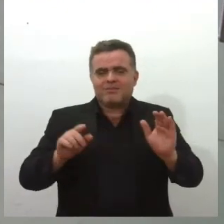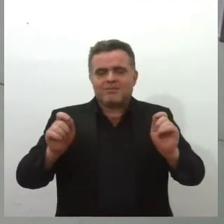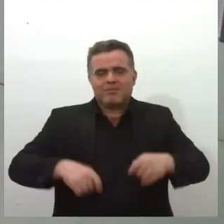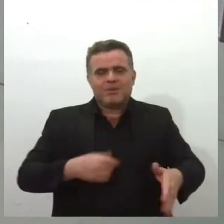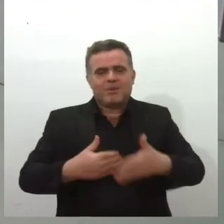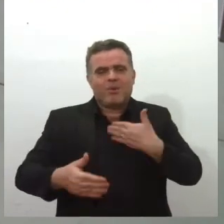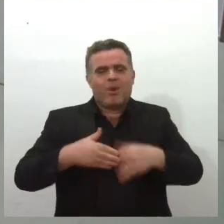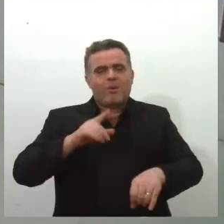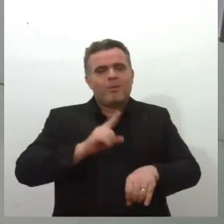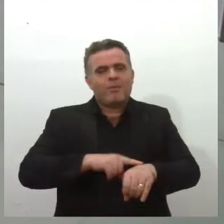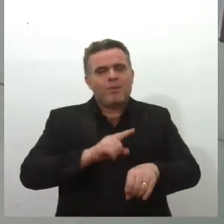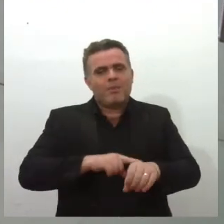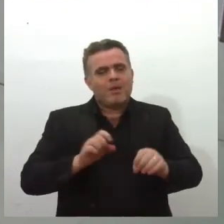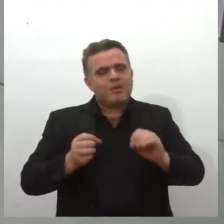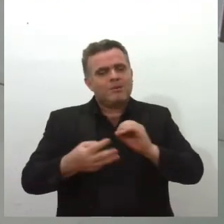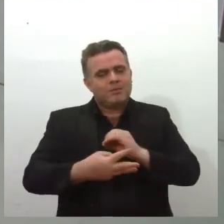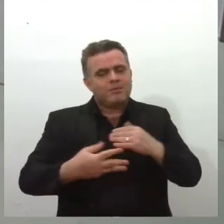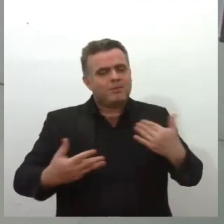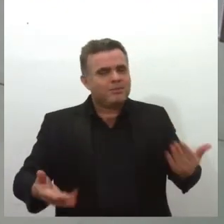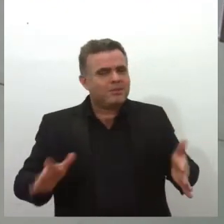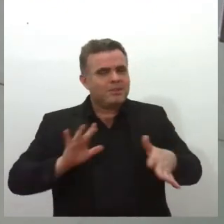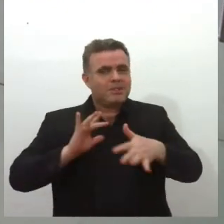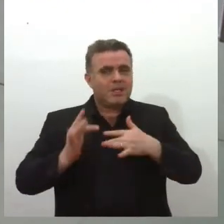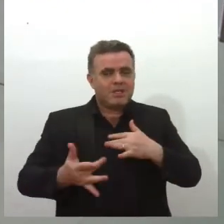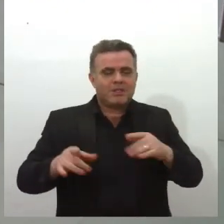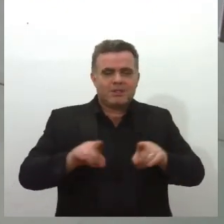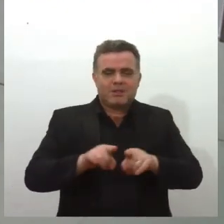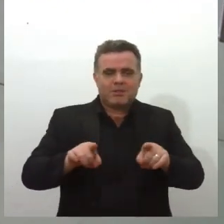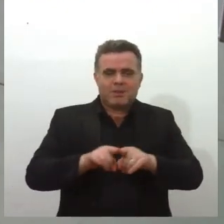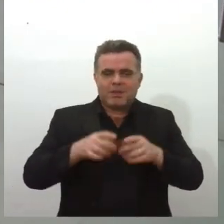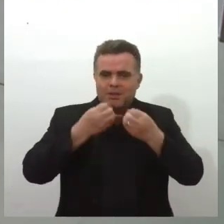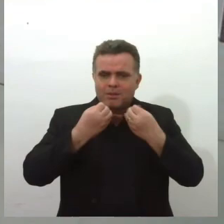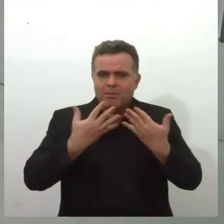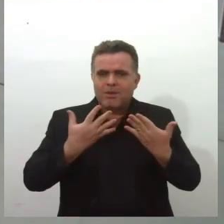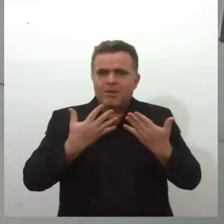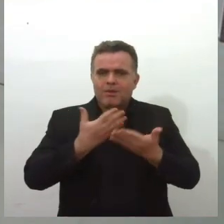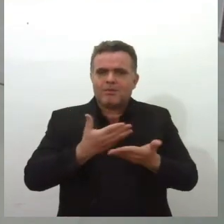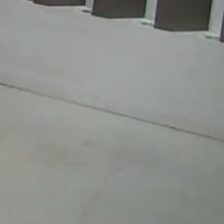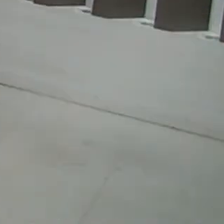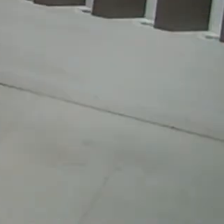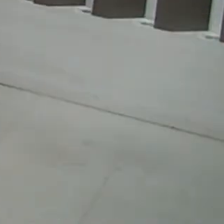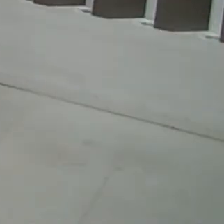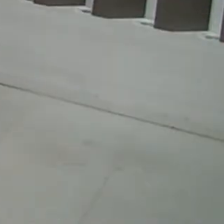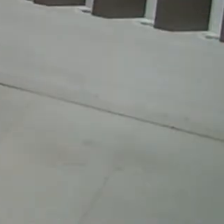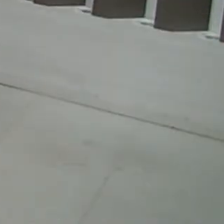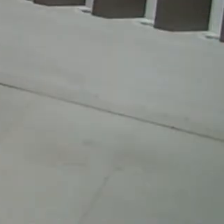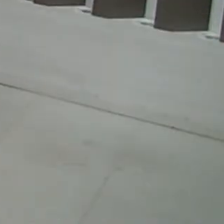nossa programação e nas nossas redes sociais. Um bom fim de semana para vocês. Tchau, tchau. Música.